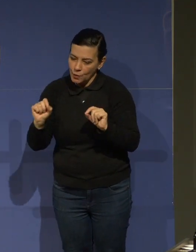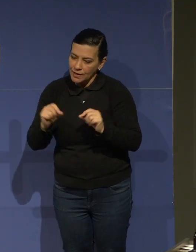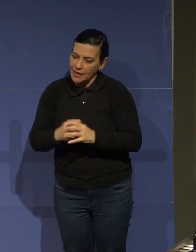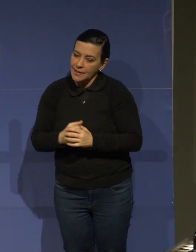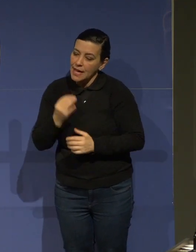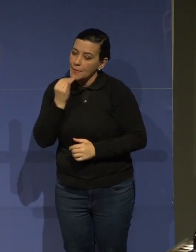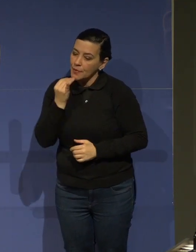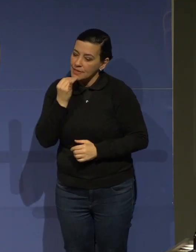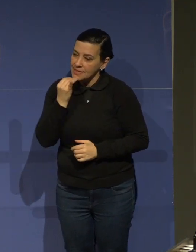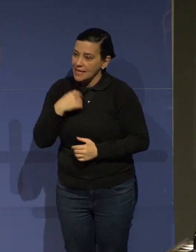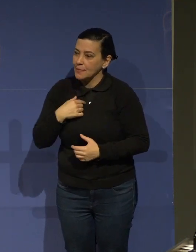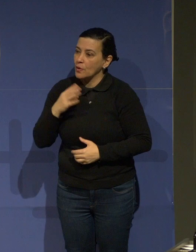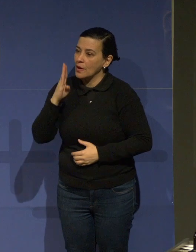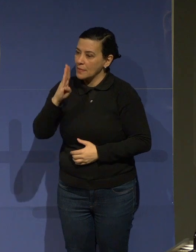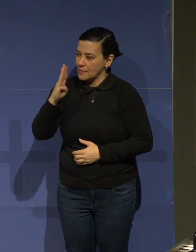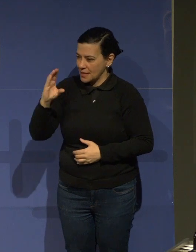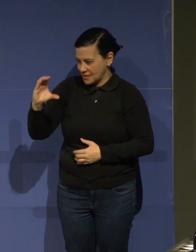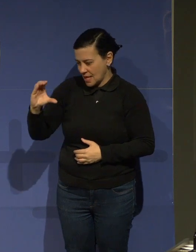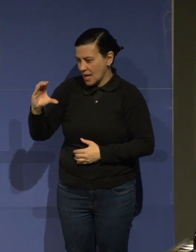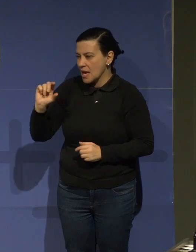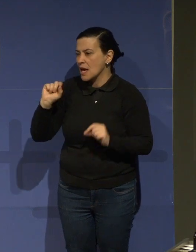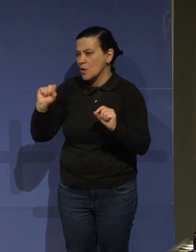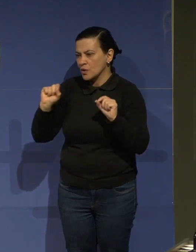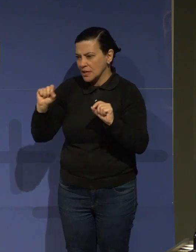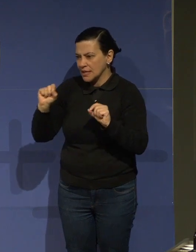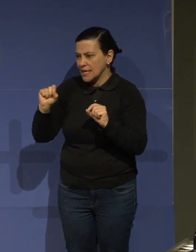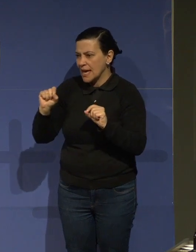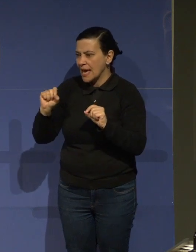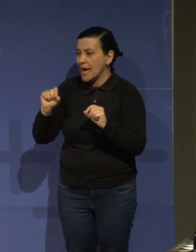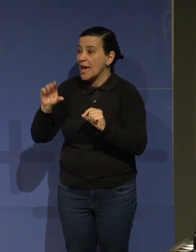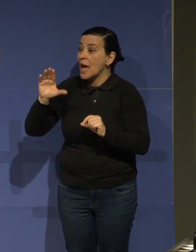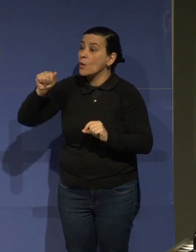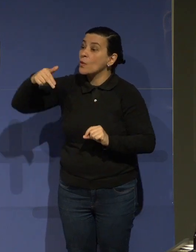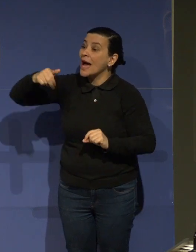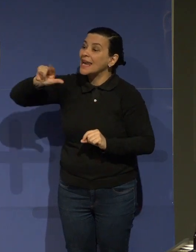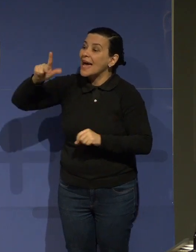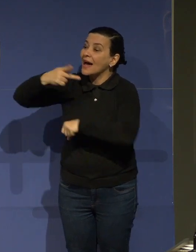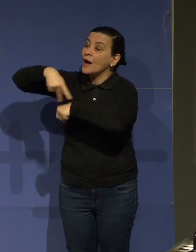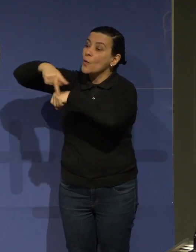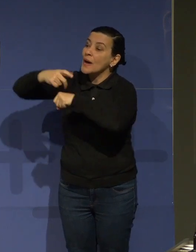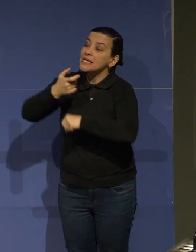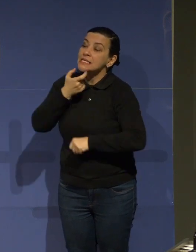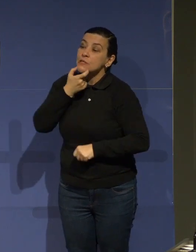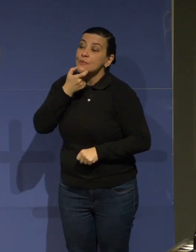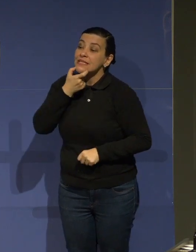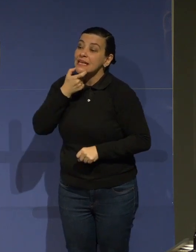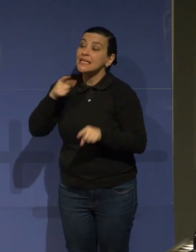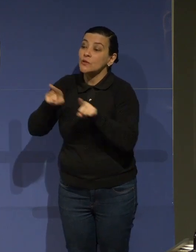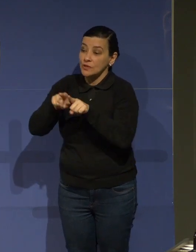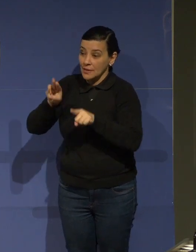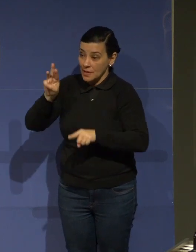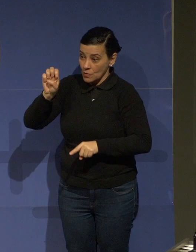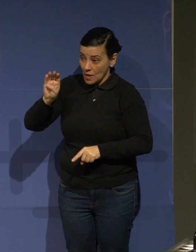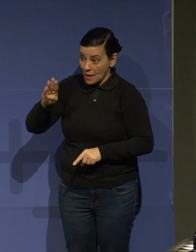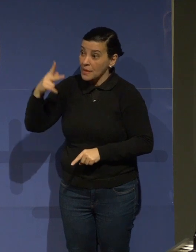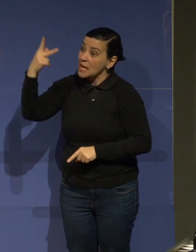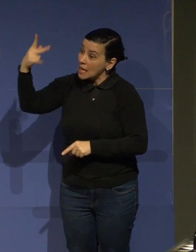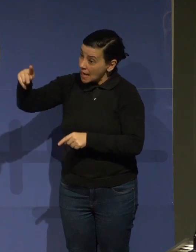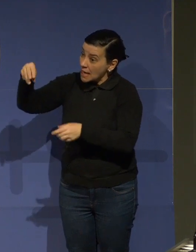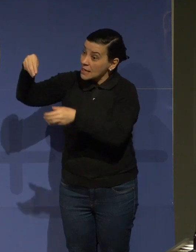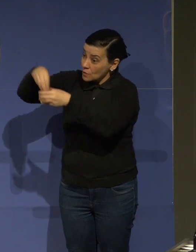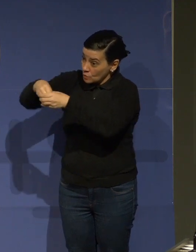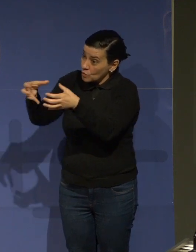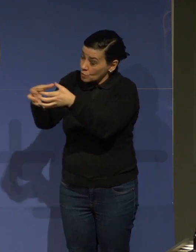por exemplo, a BBC, que é um canal britânico e também um website, eles têm os próprios padrões internos